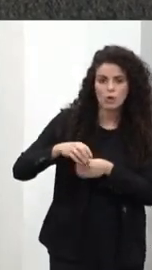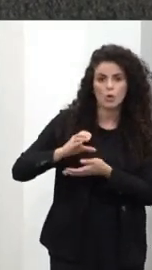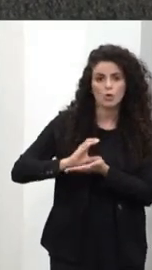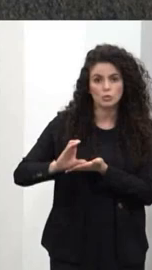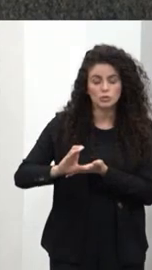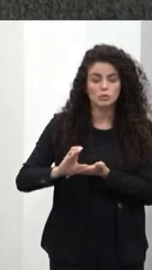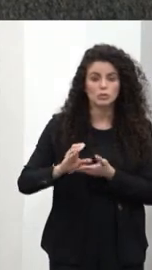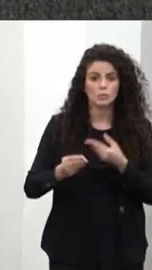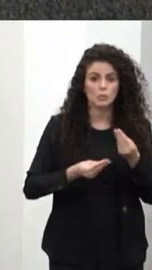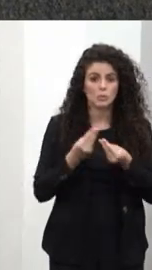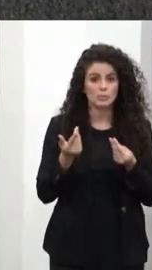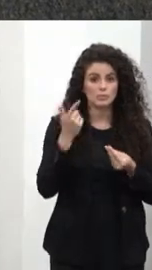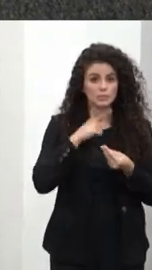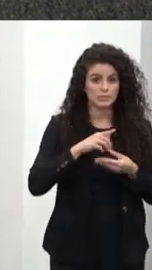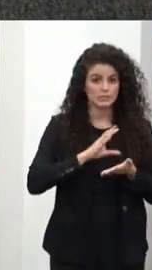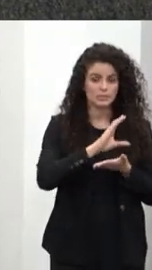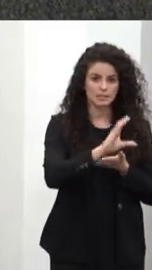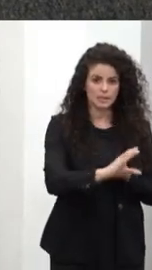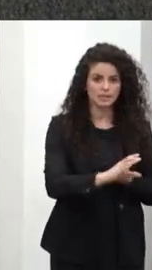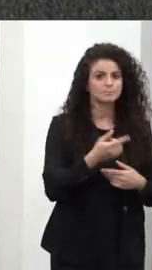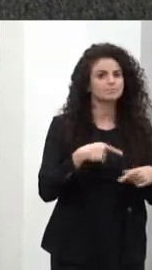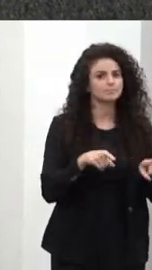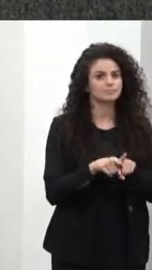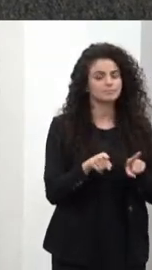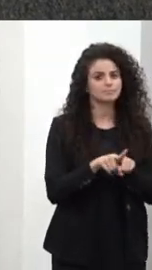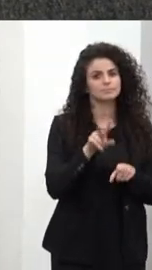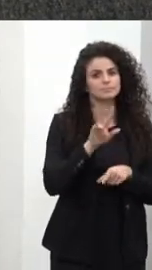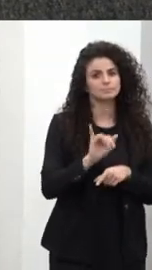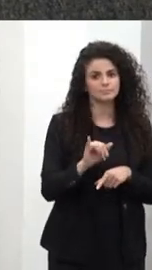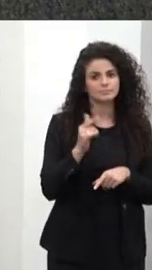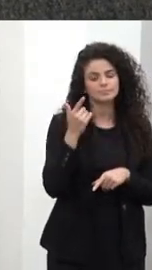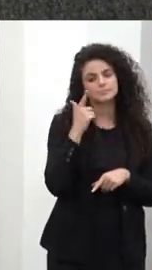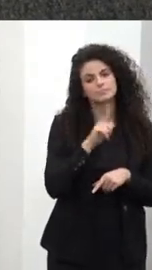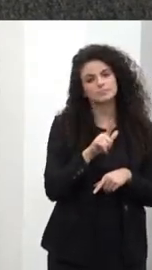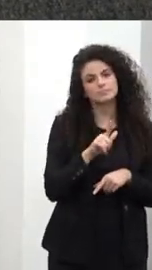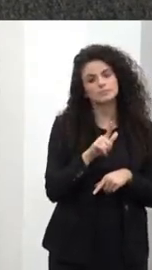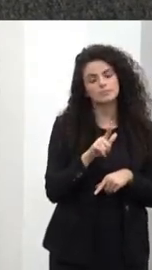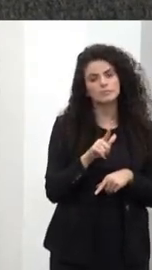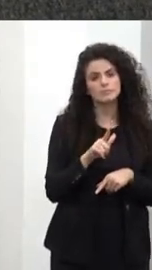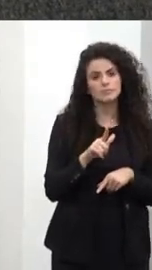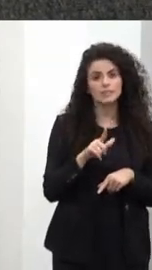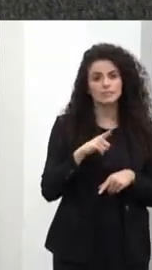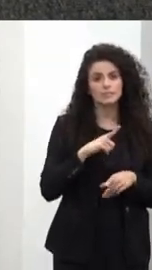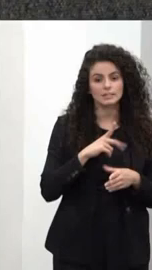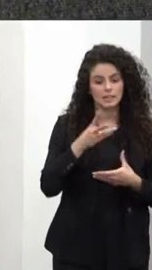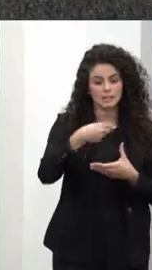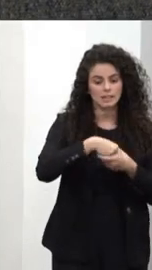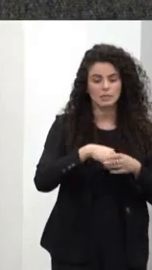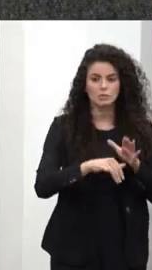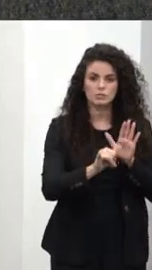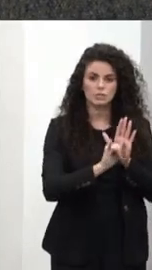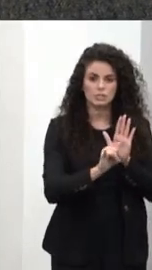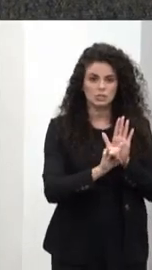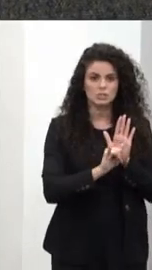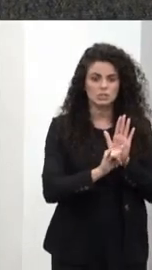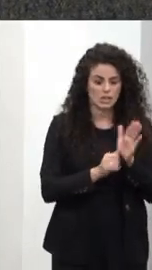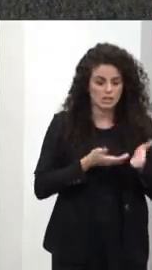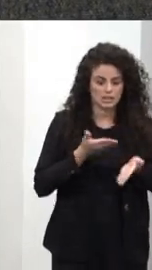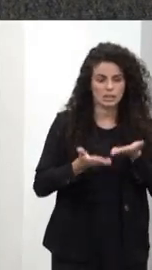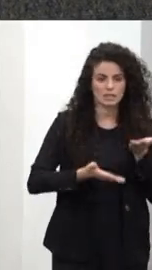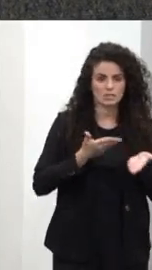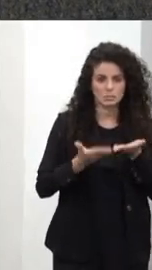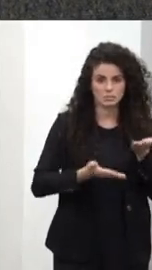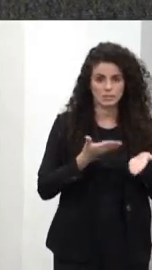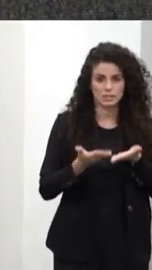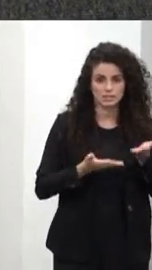dos recursos a gente vai poder prever nos editais entendimento ou suplentes dos editais